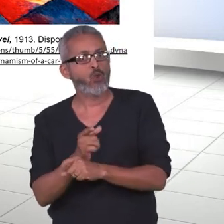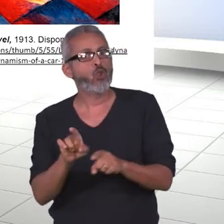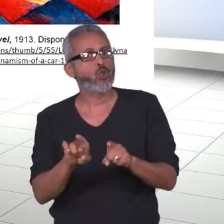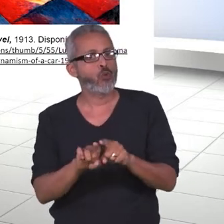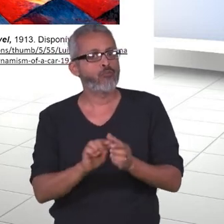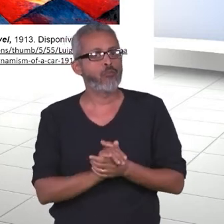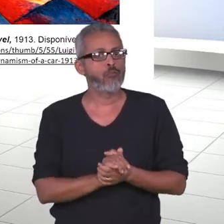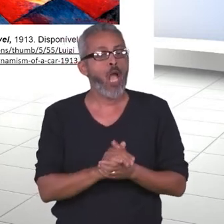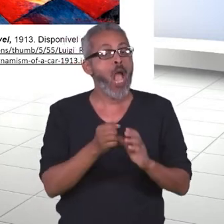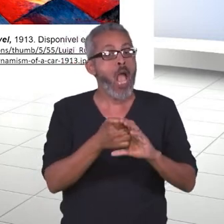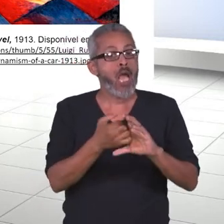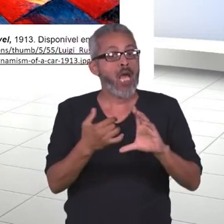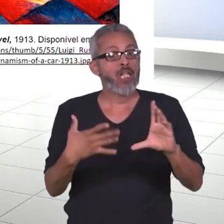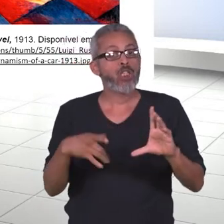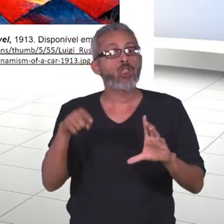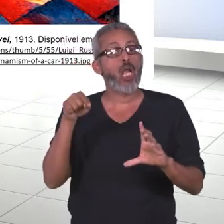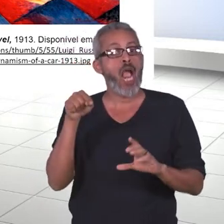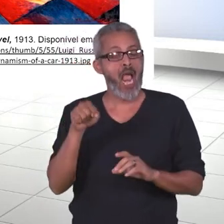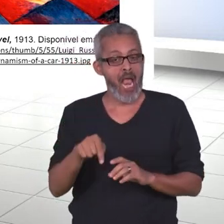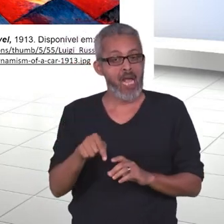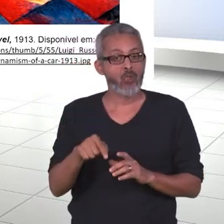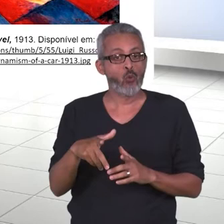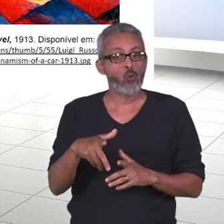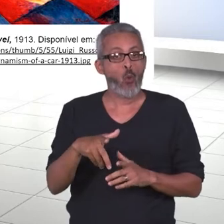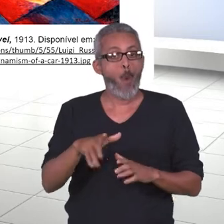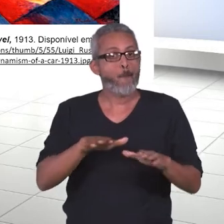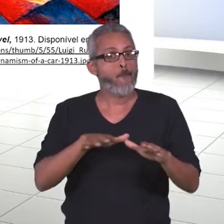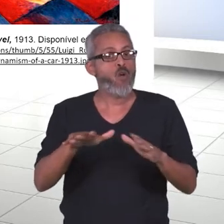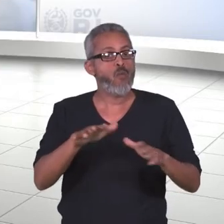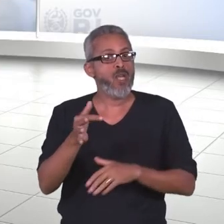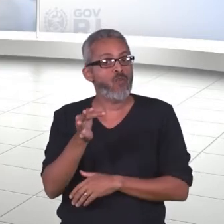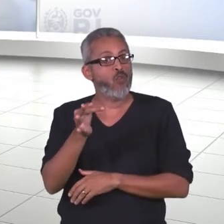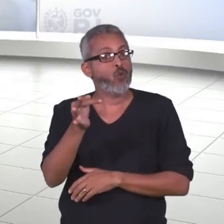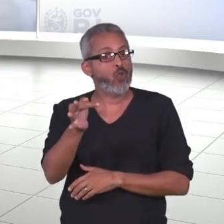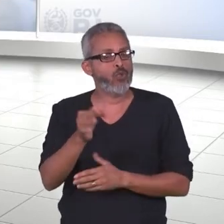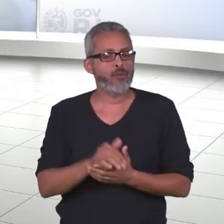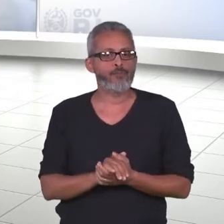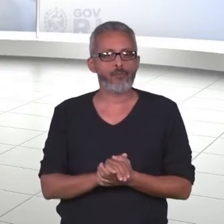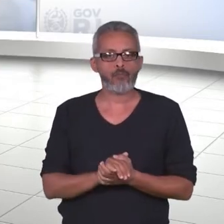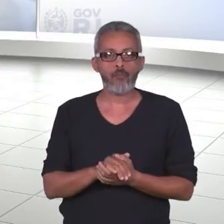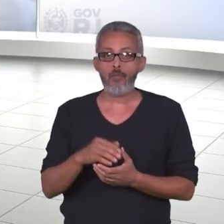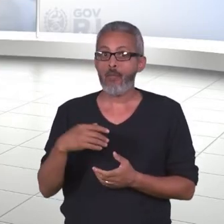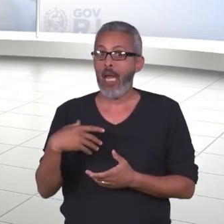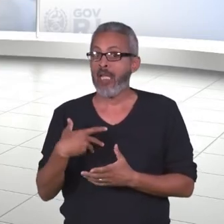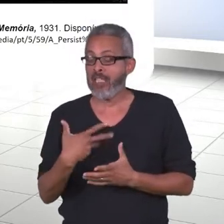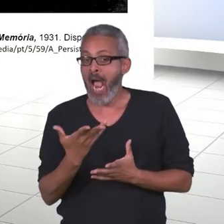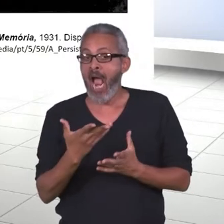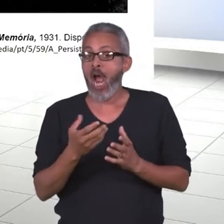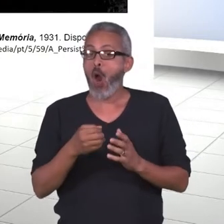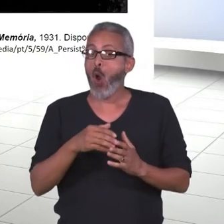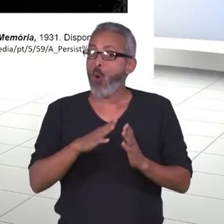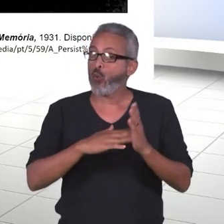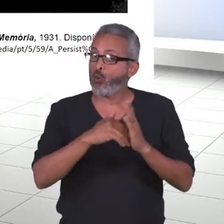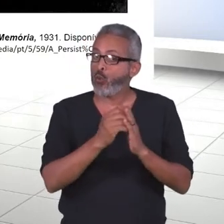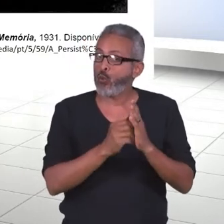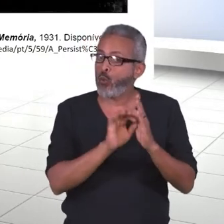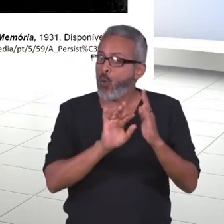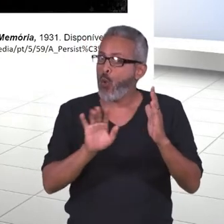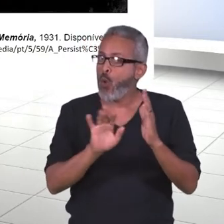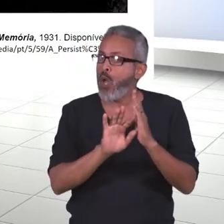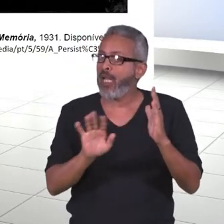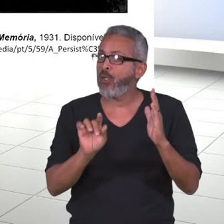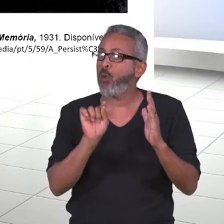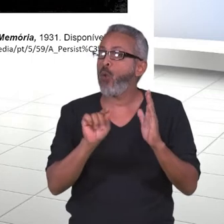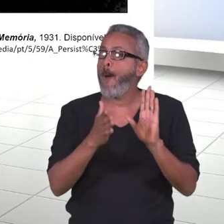velocidade, que é característica do movimento futurista. Já o surrealismo, por sua